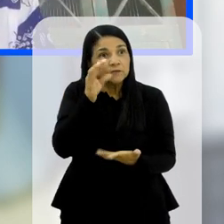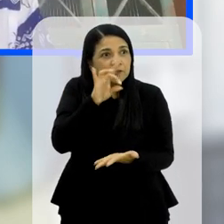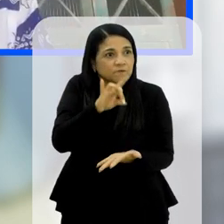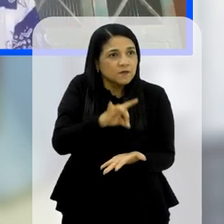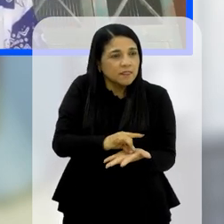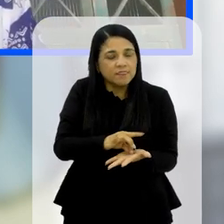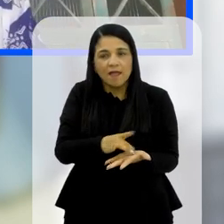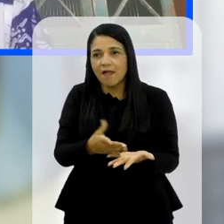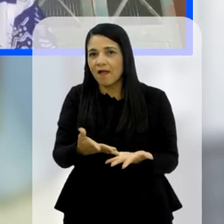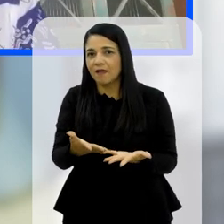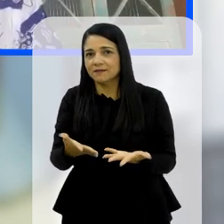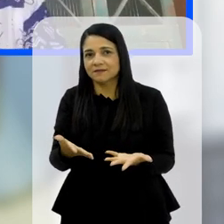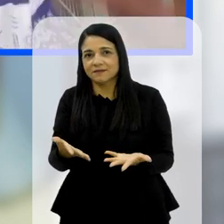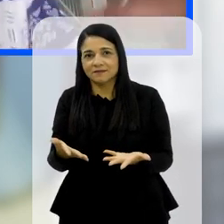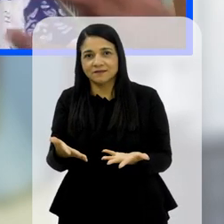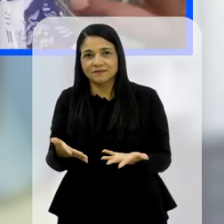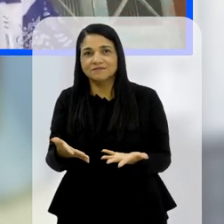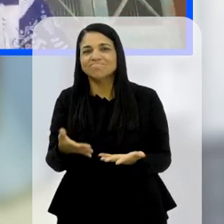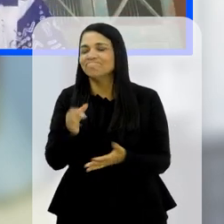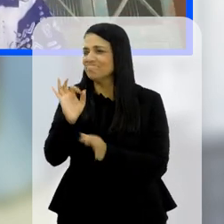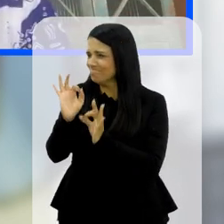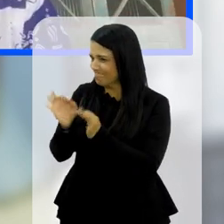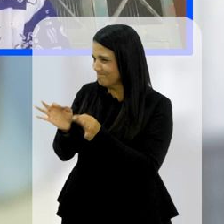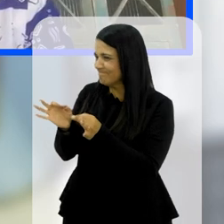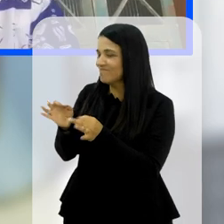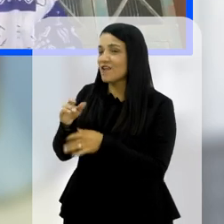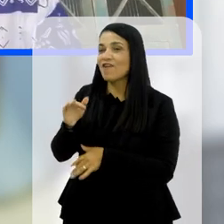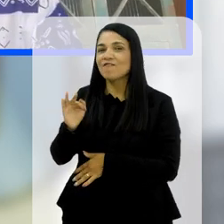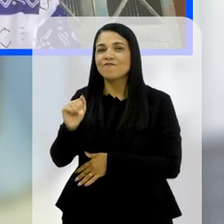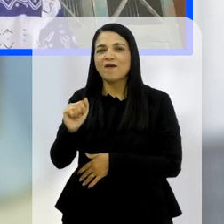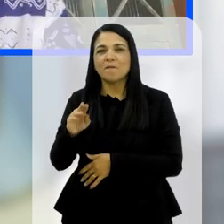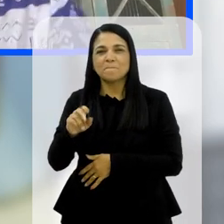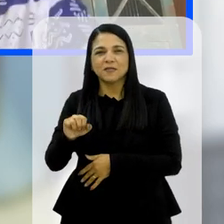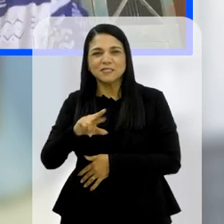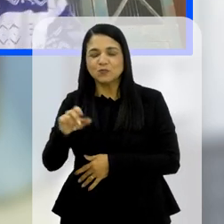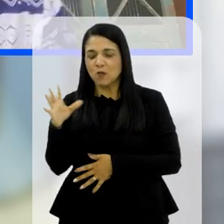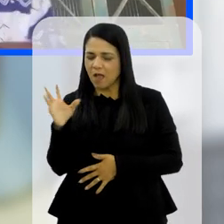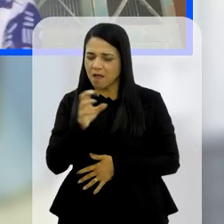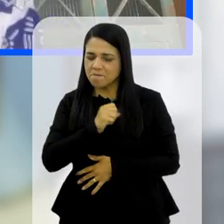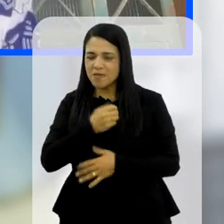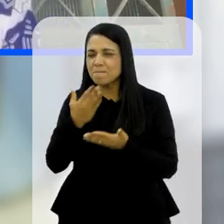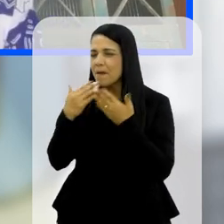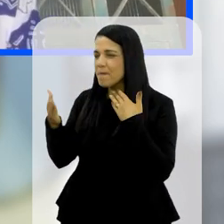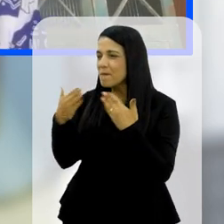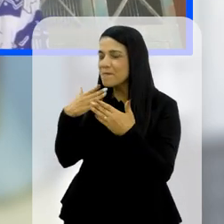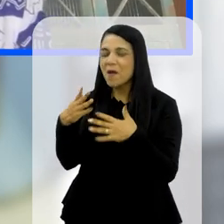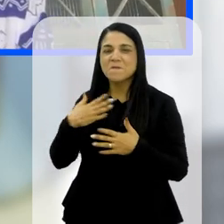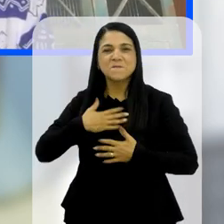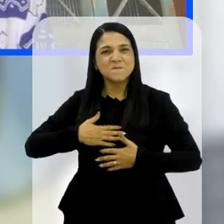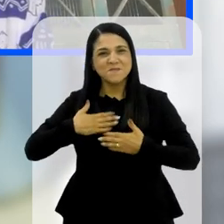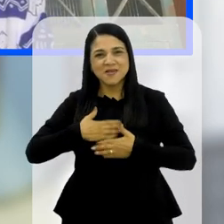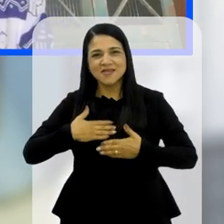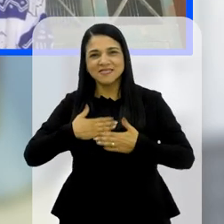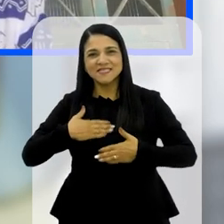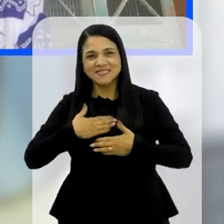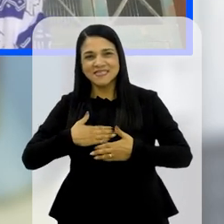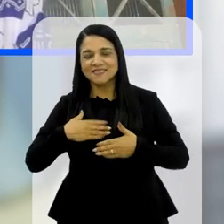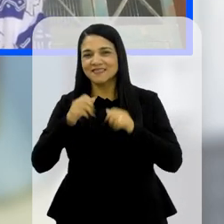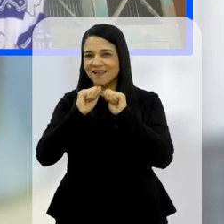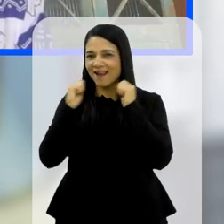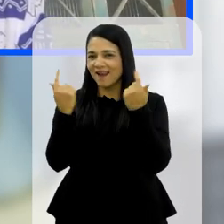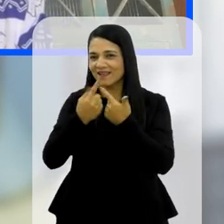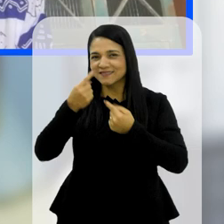é uma tentativa de verdade, de realidade. Com certeza. Fabrício, adorei o nosso